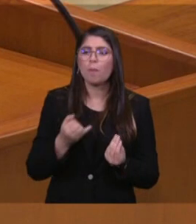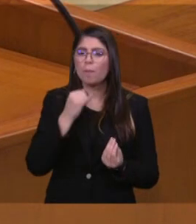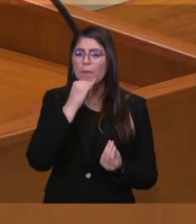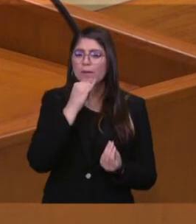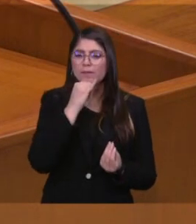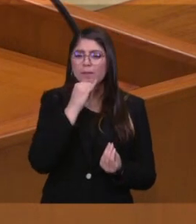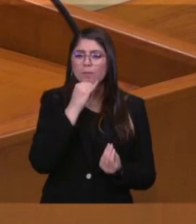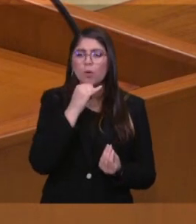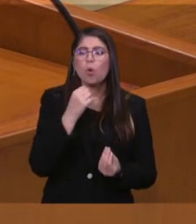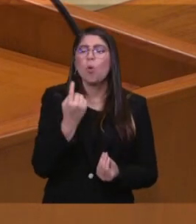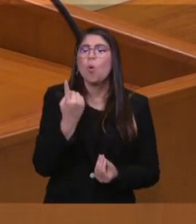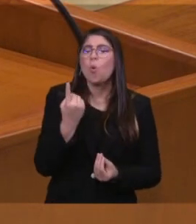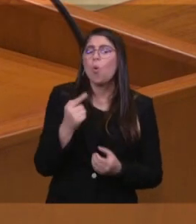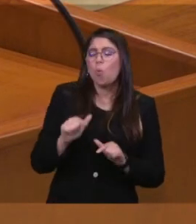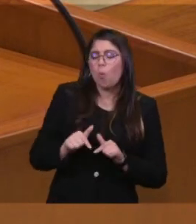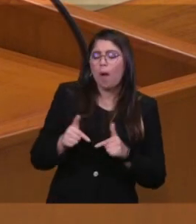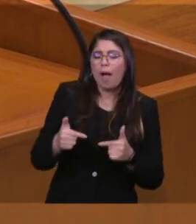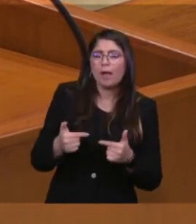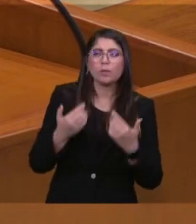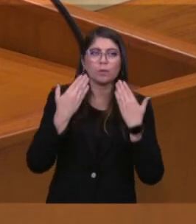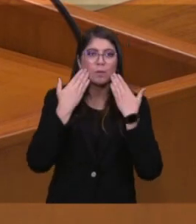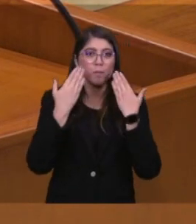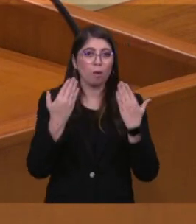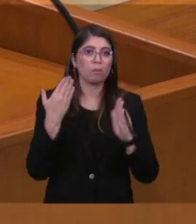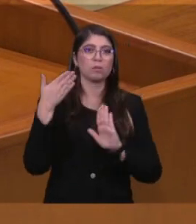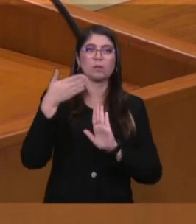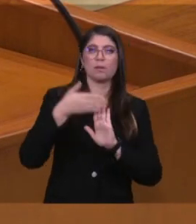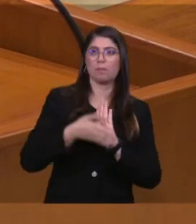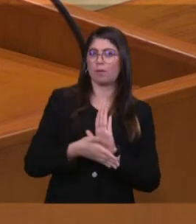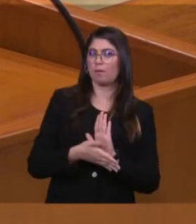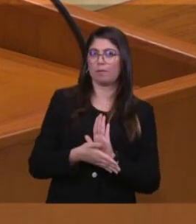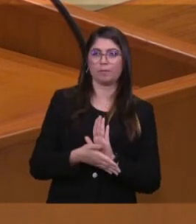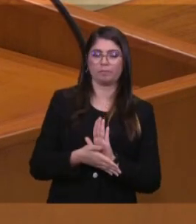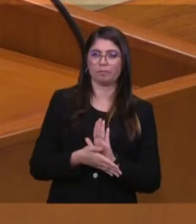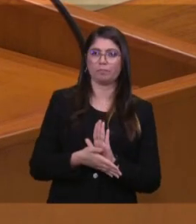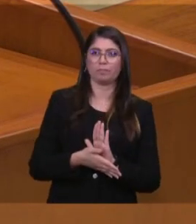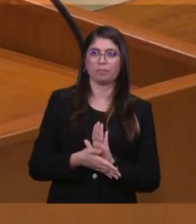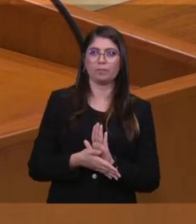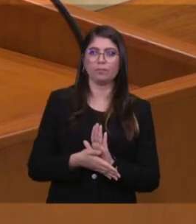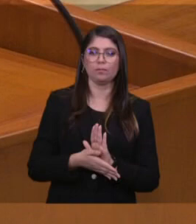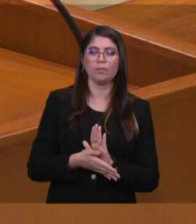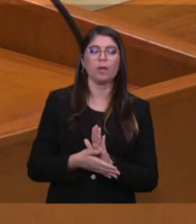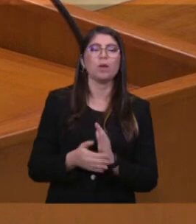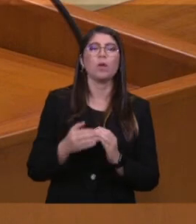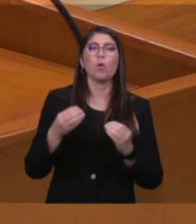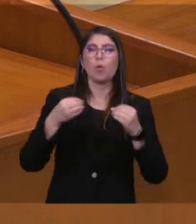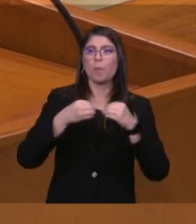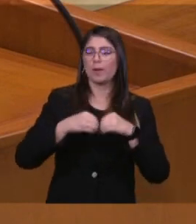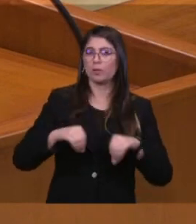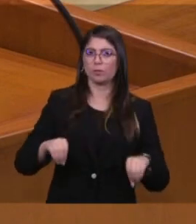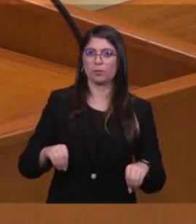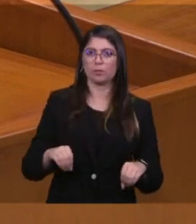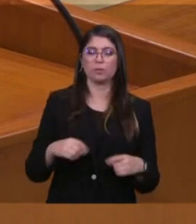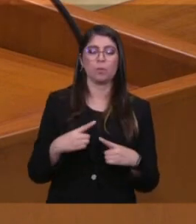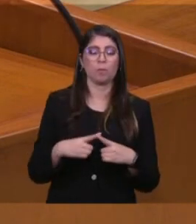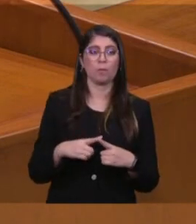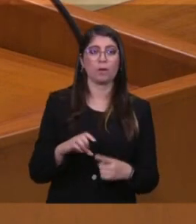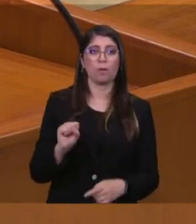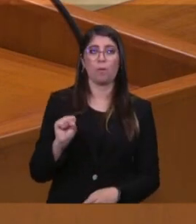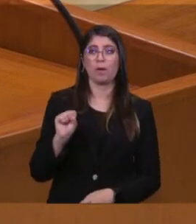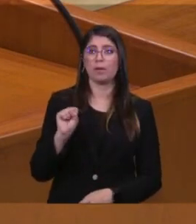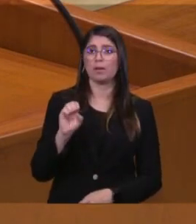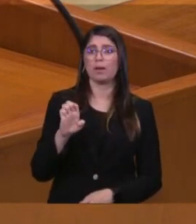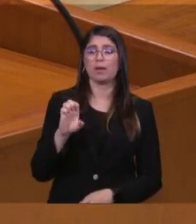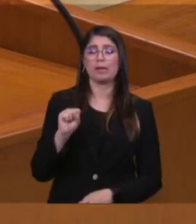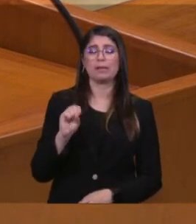ato específico para demonstrar aqui os preceitos lesados. Eis que o Estado brasileiro,